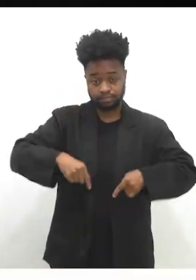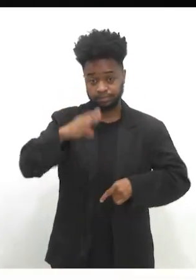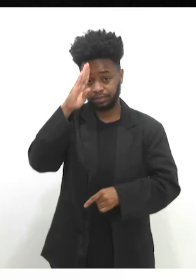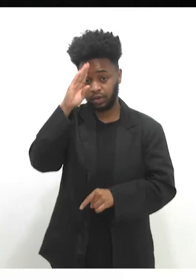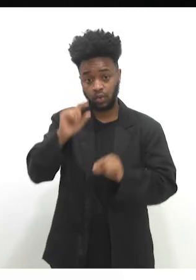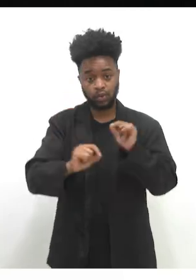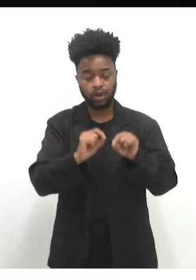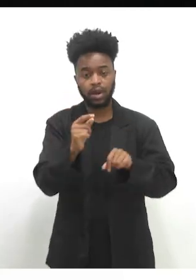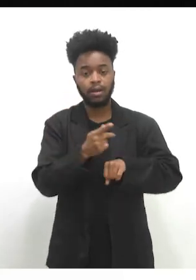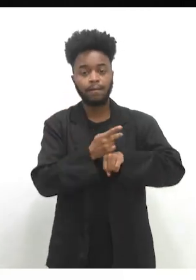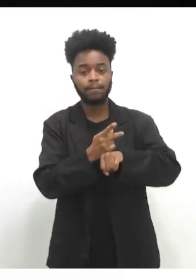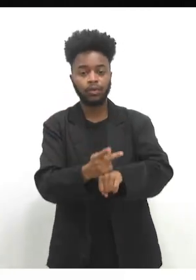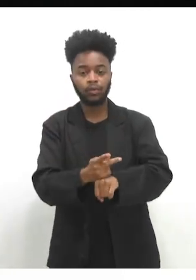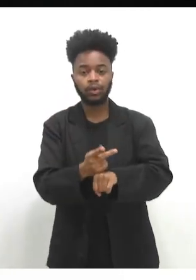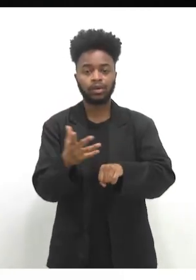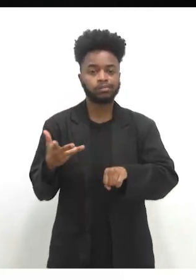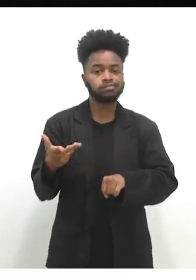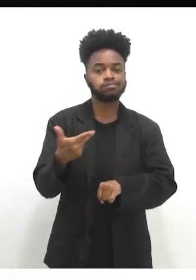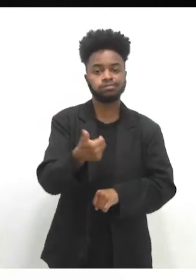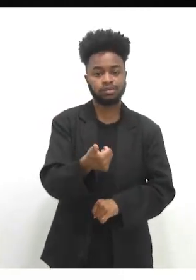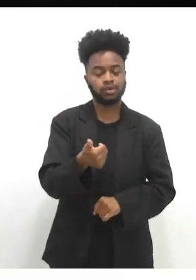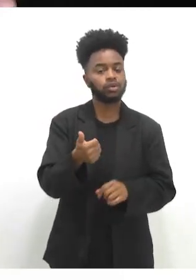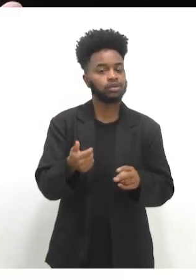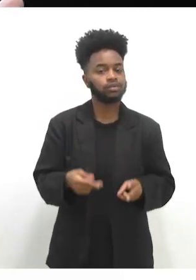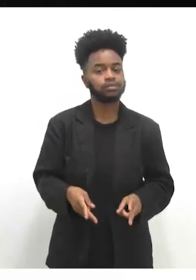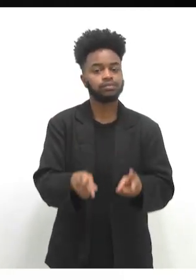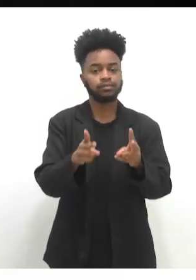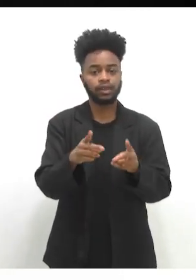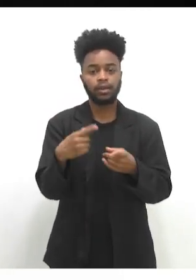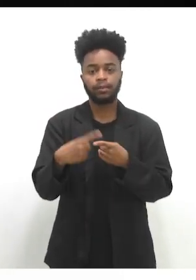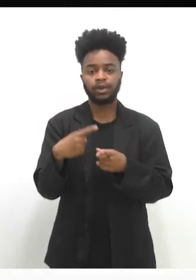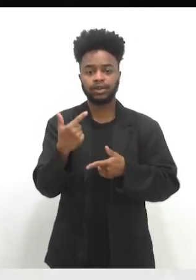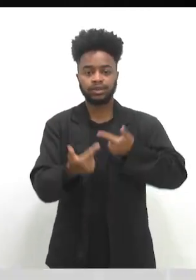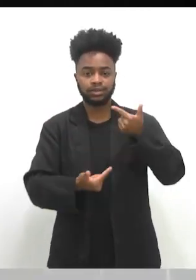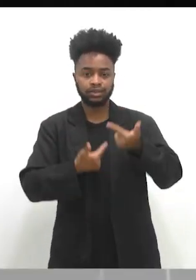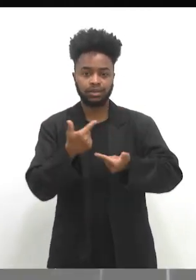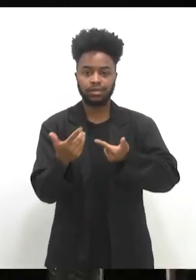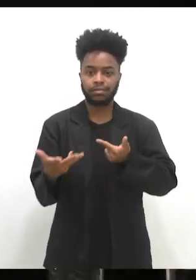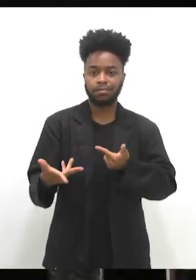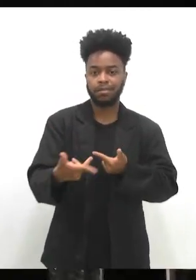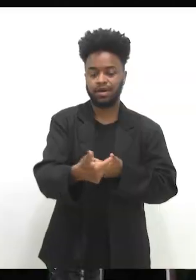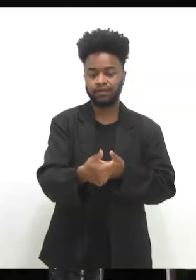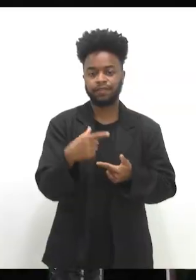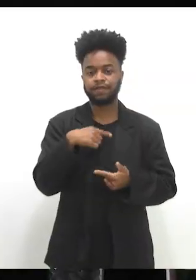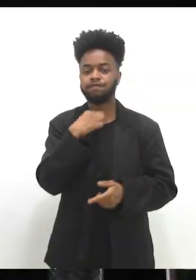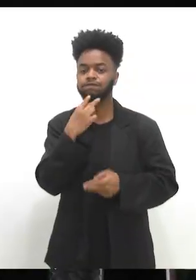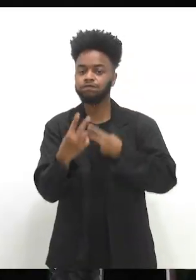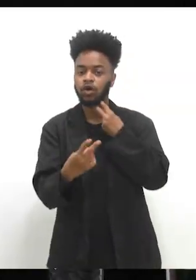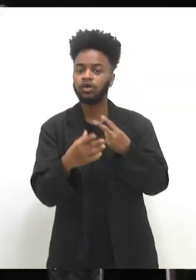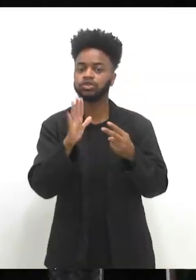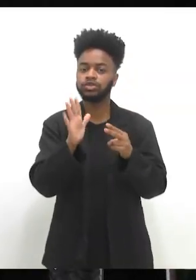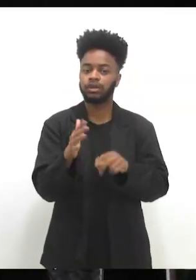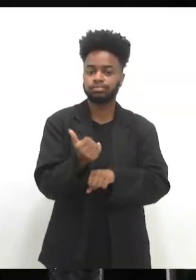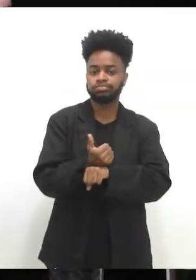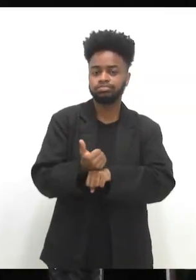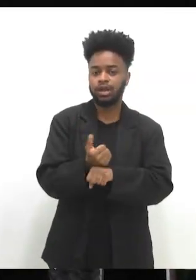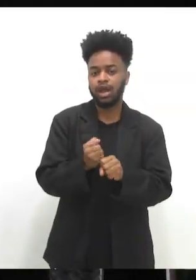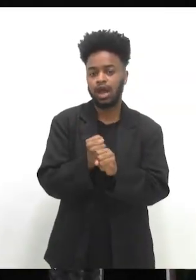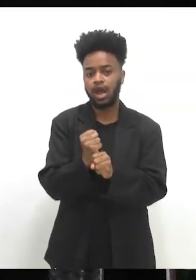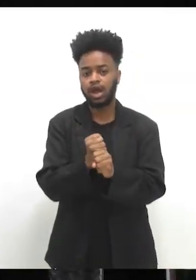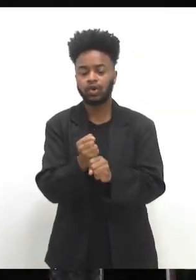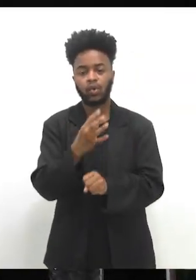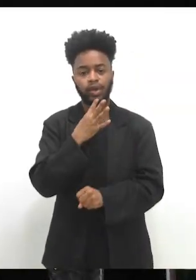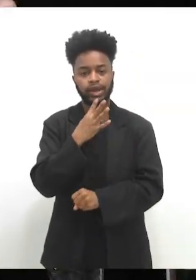é buscar justamente essa excelência, manter essa qualidade, porque é um trabalho que é maravilhoso. São vozes já profissionais de